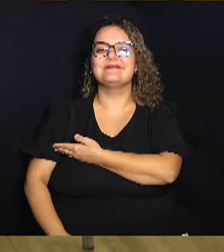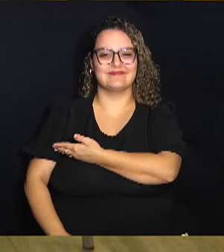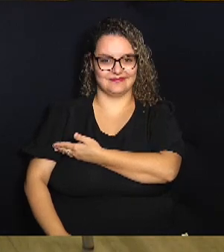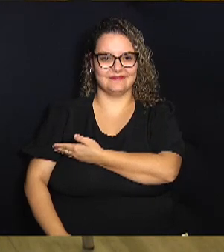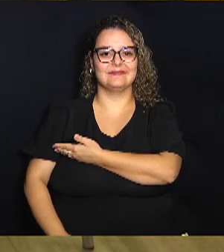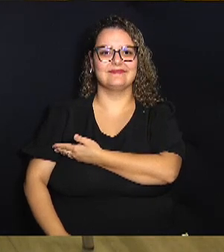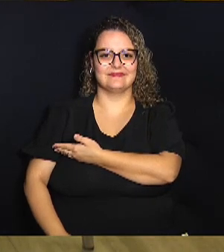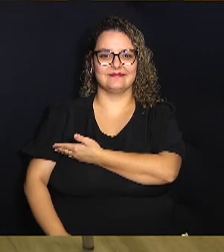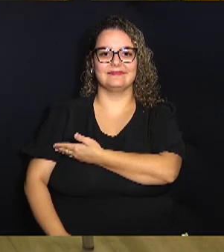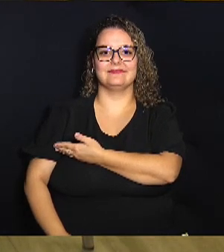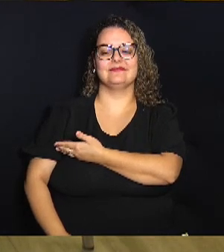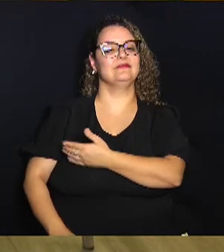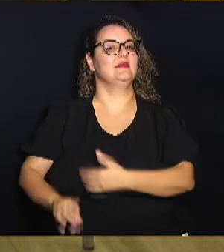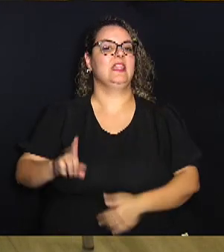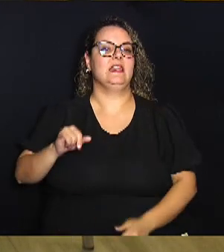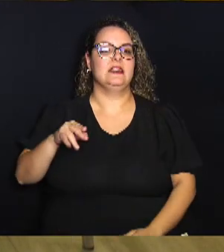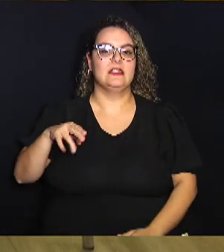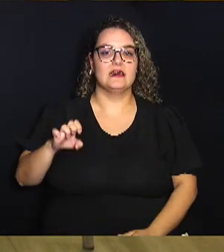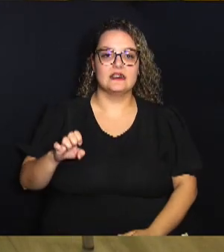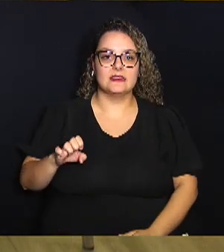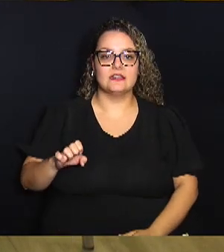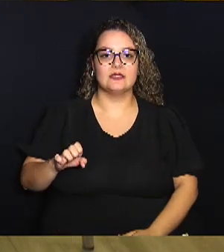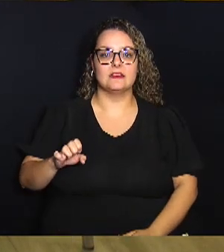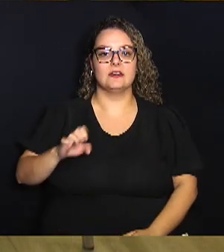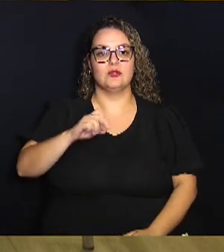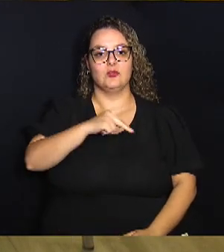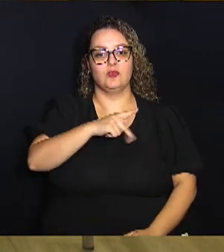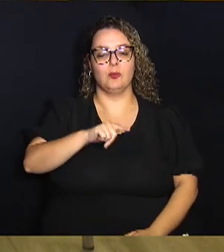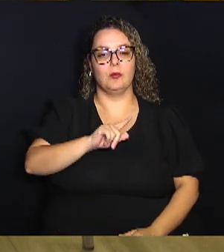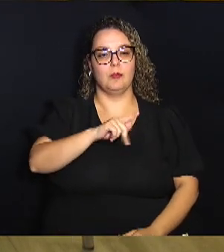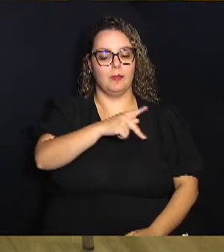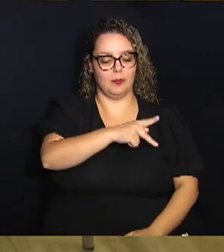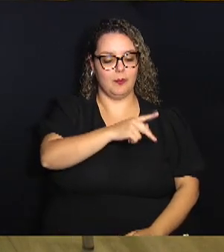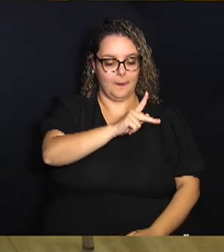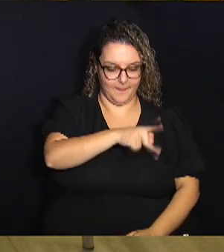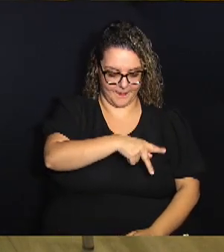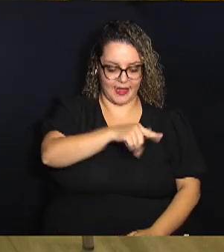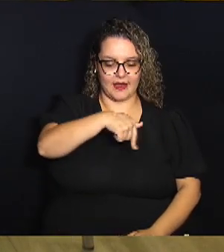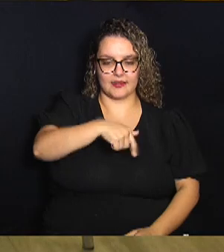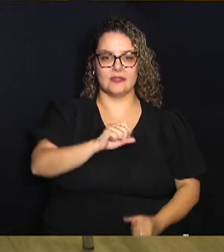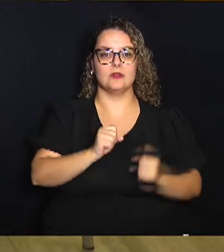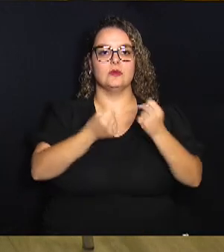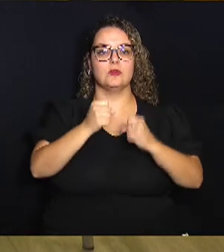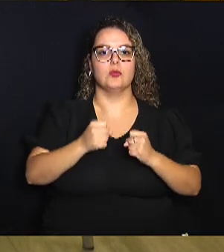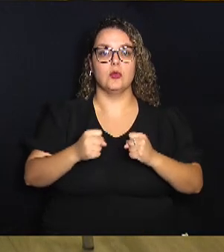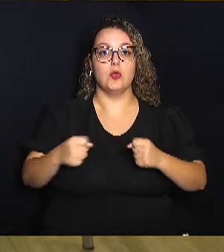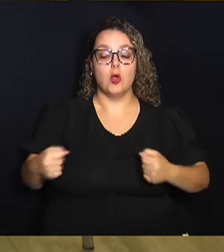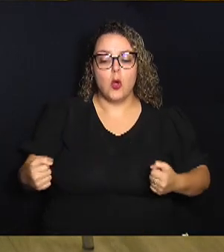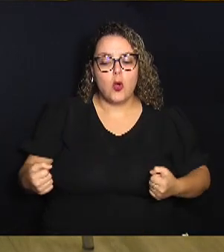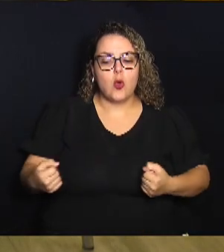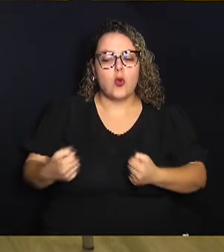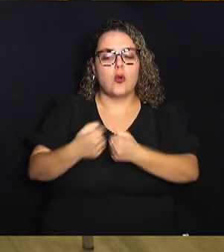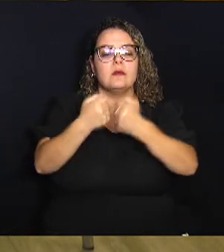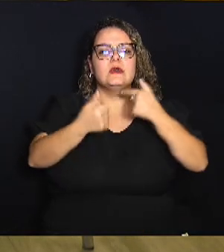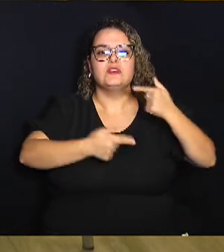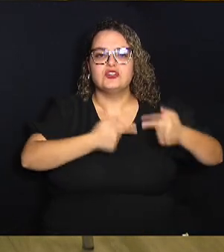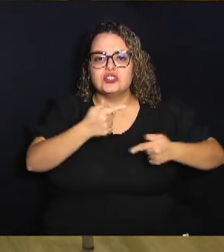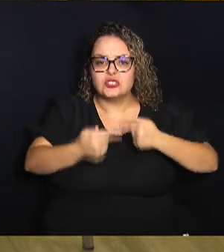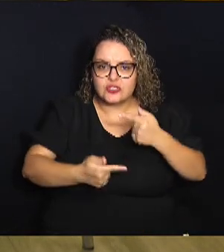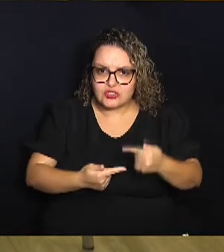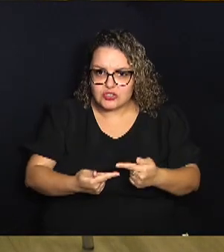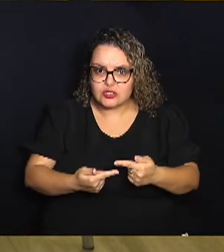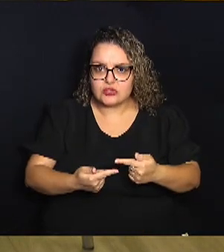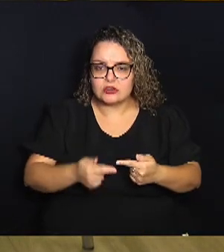19978293776, é a Daiane Rodrigo, do Parque Industrial. Ela pergunta o seguinte, o conflito de gerações